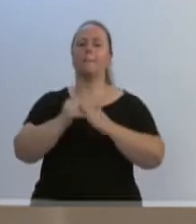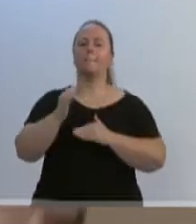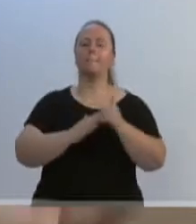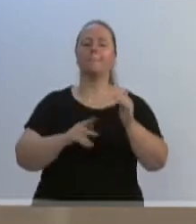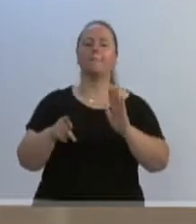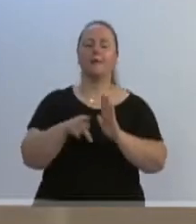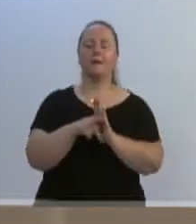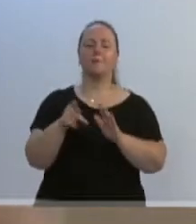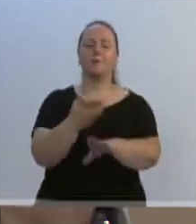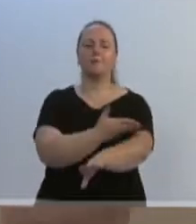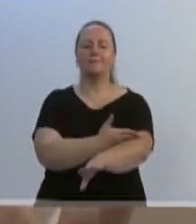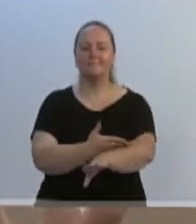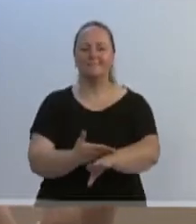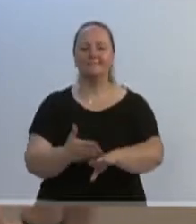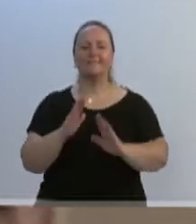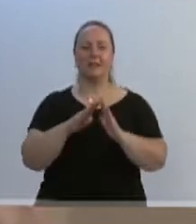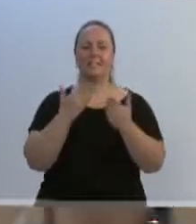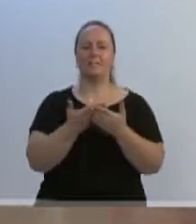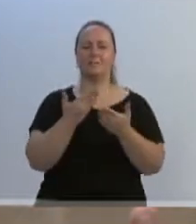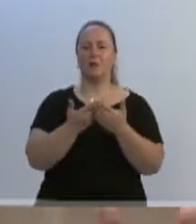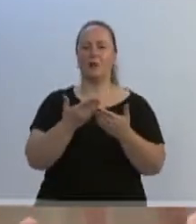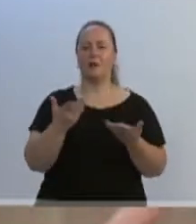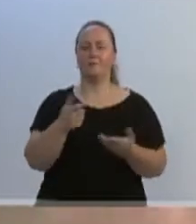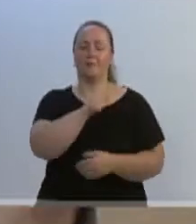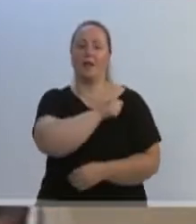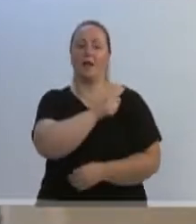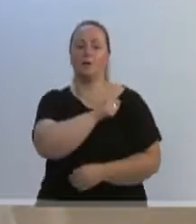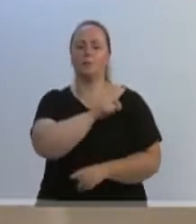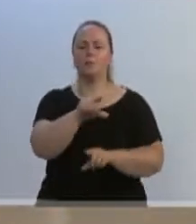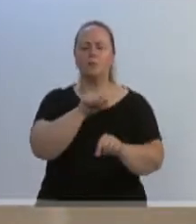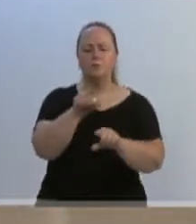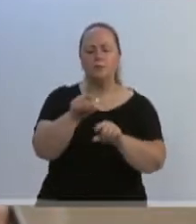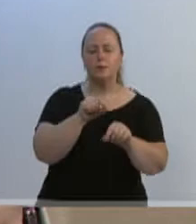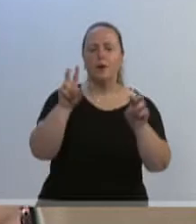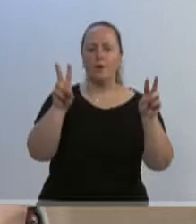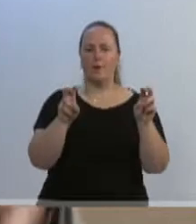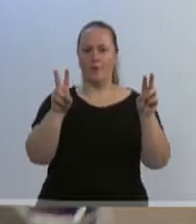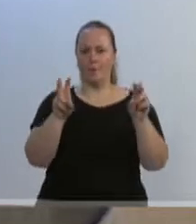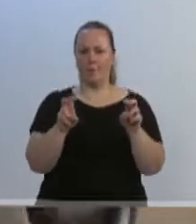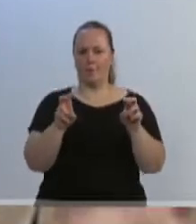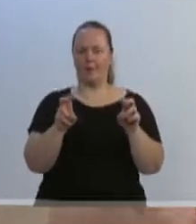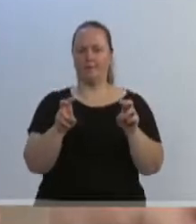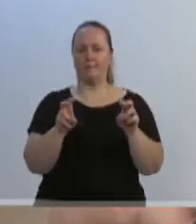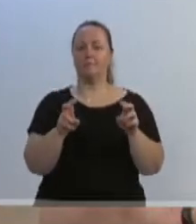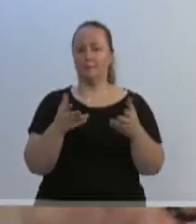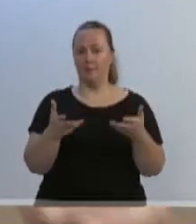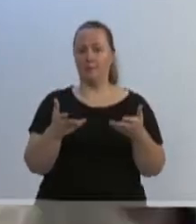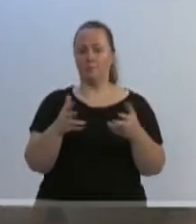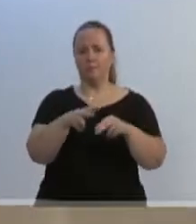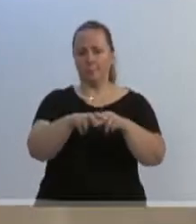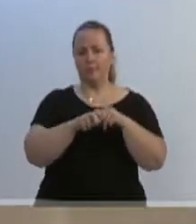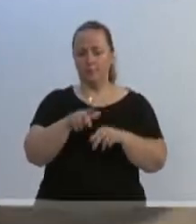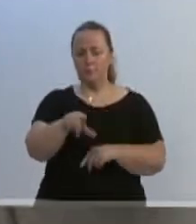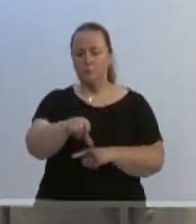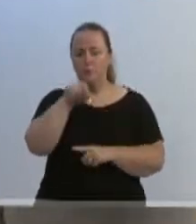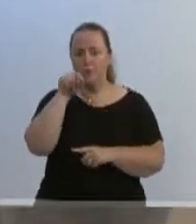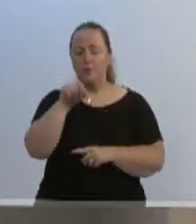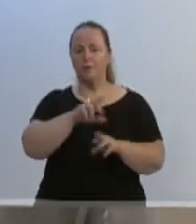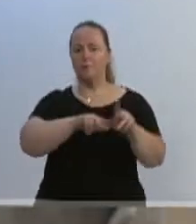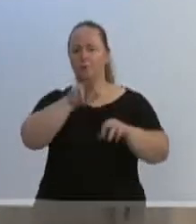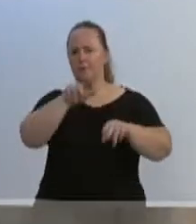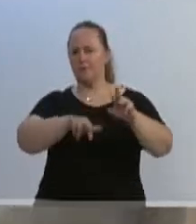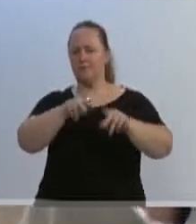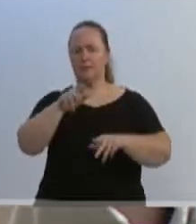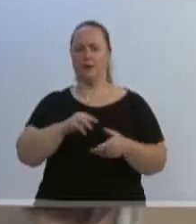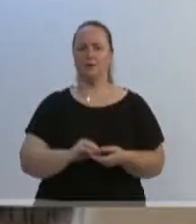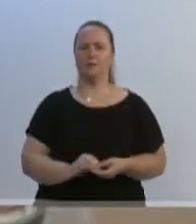Pacheco de fazer com que os alunos escolham um tema a ser discutido. E foi escolhido pelos alunos diversidade. Se o cronograma de palestras é